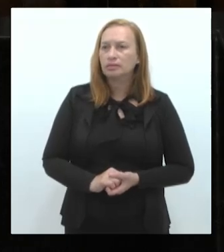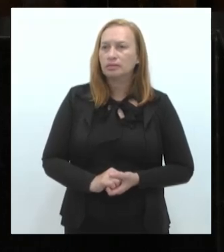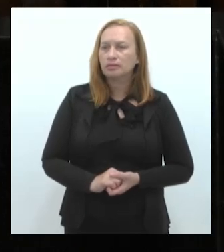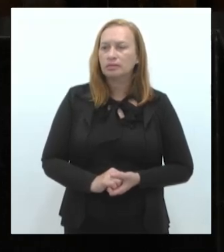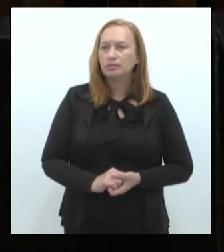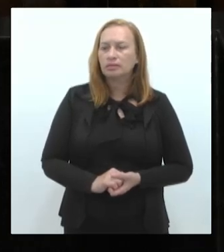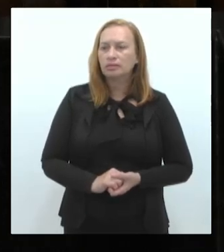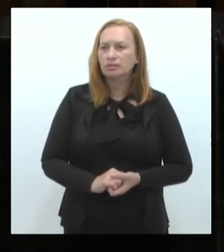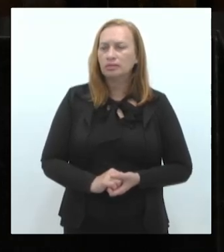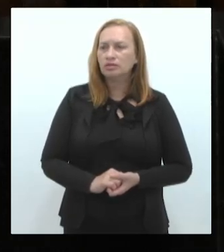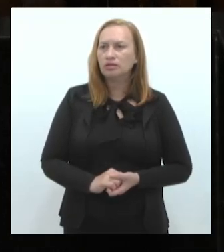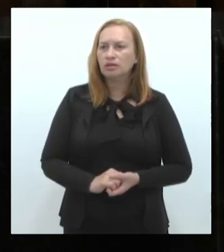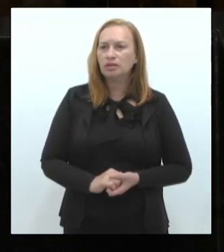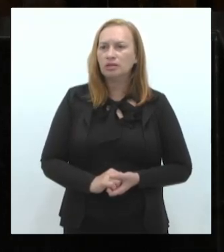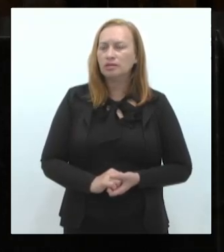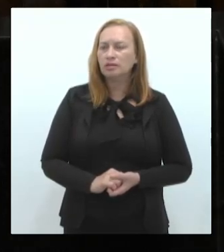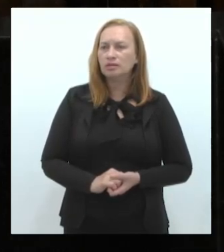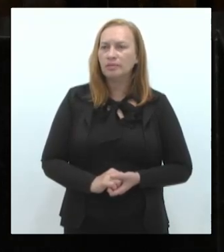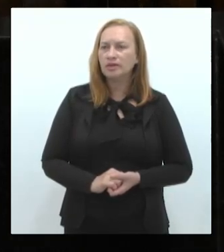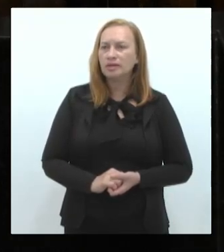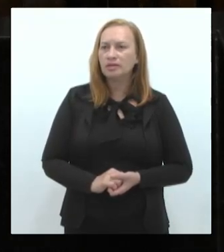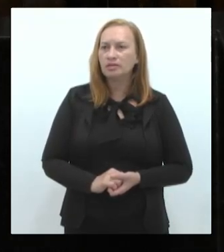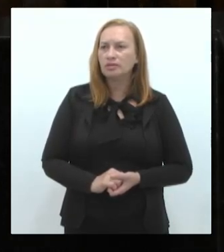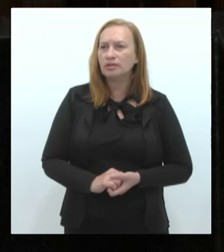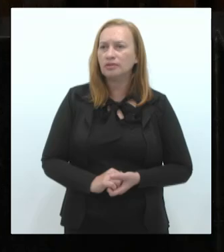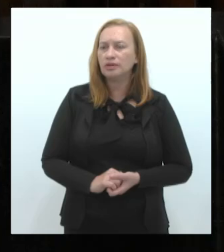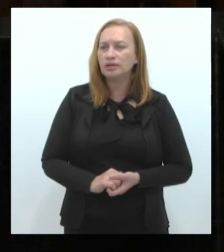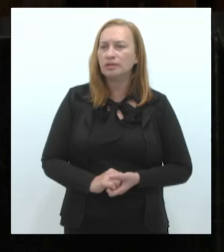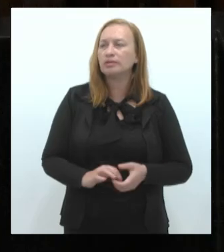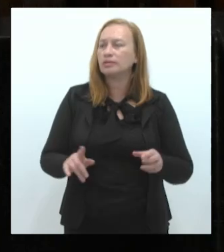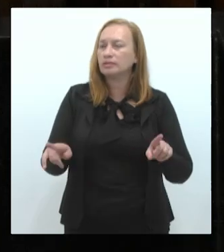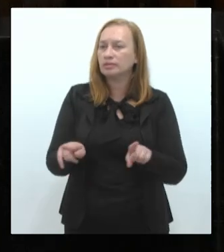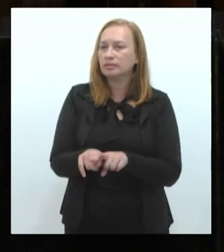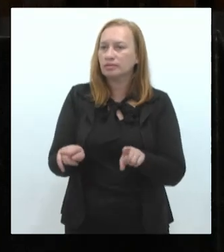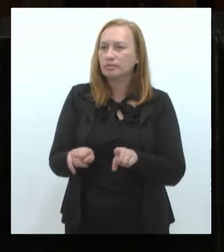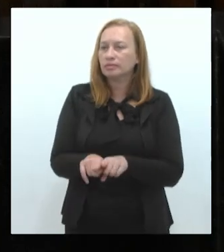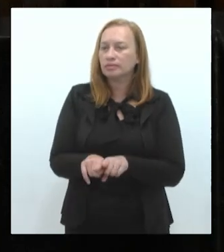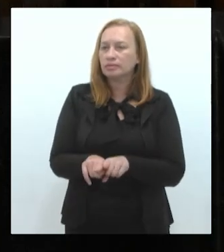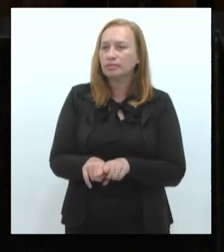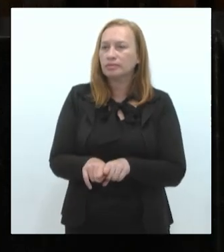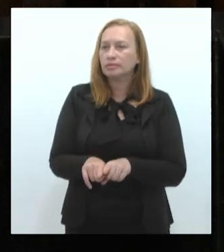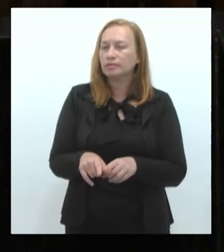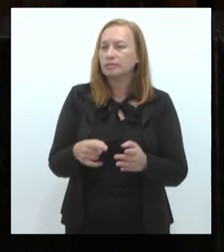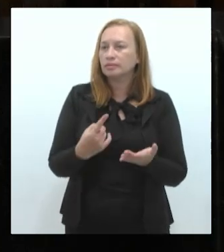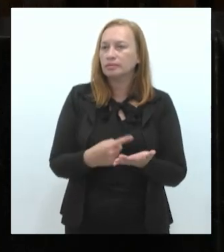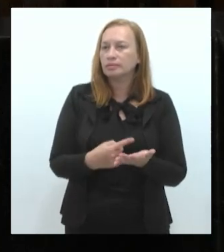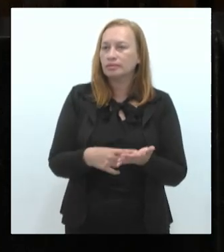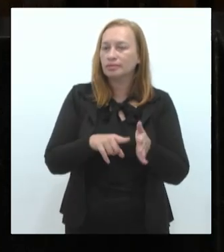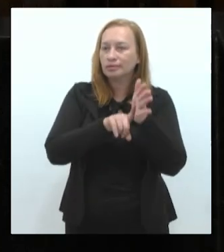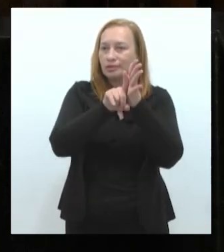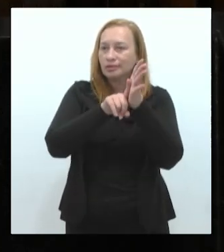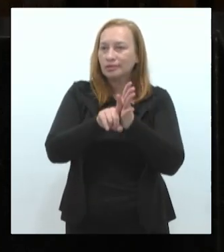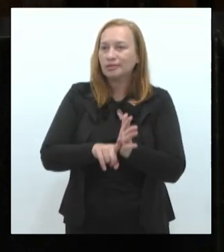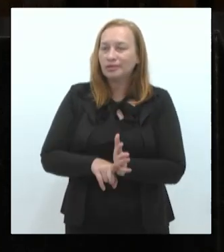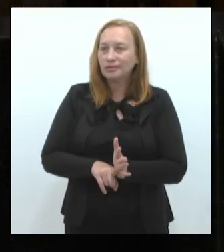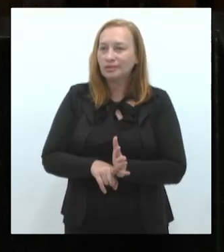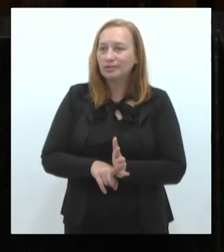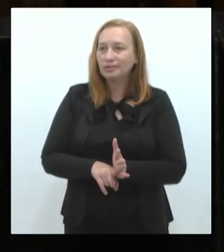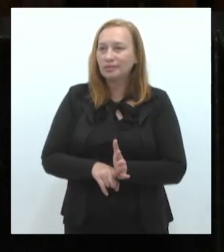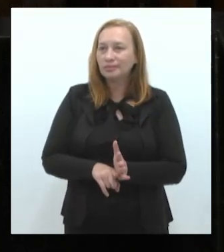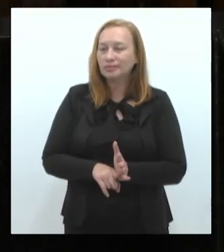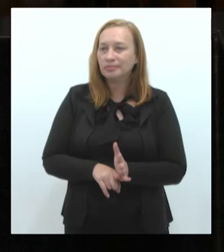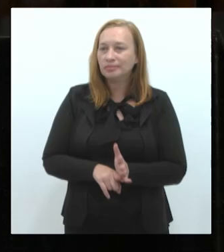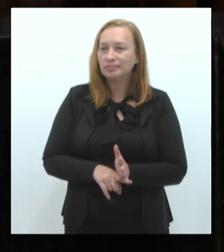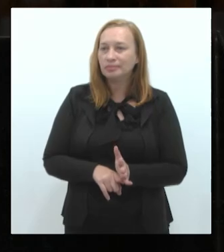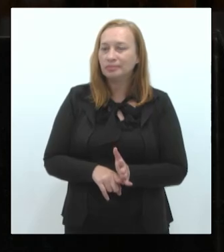cara do país, né? Então, também, de acordo com a pesquisa realizada pelo Instituto